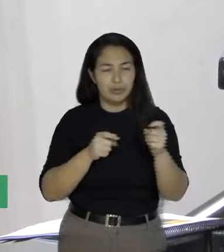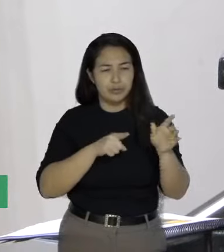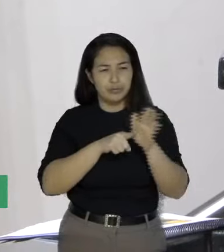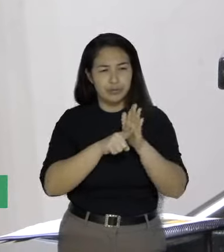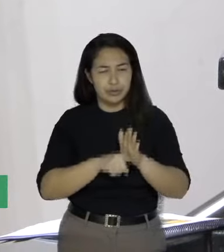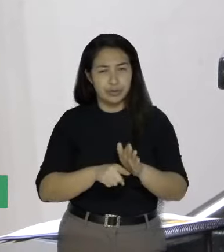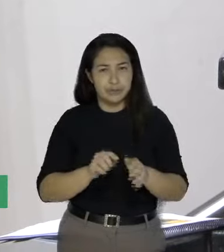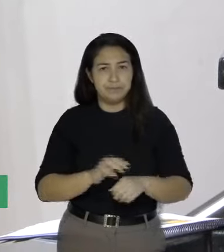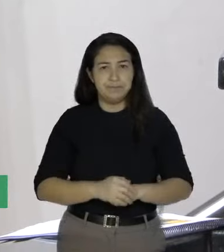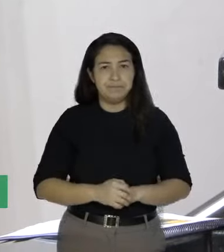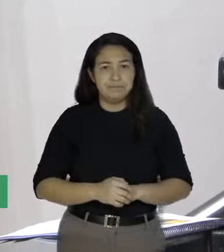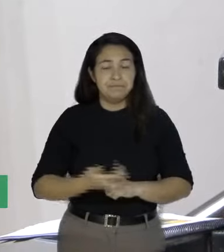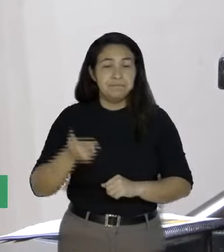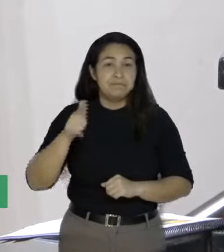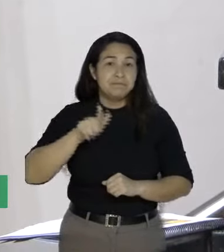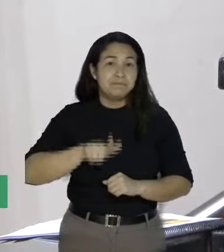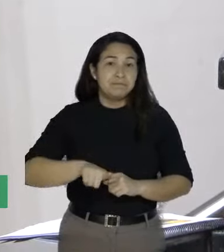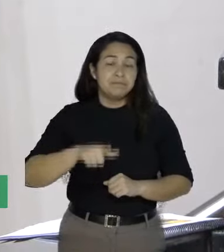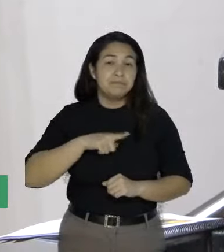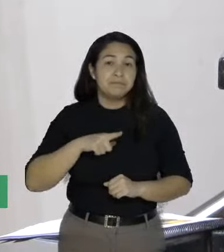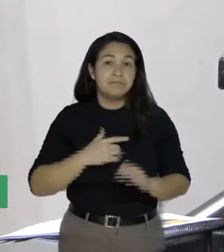também intensificamos